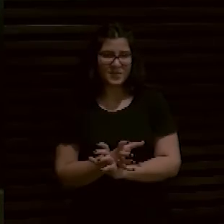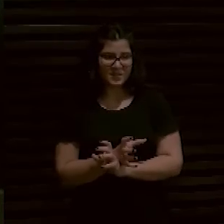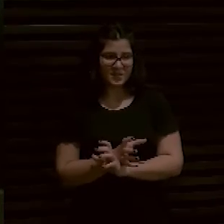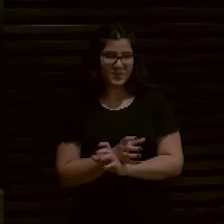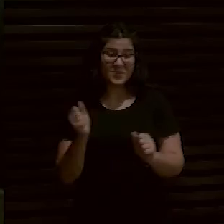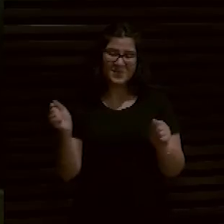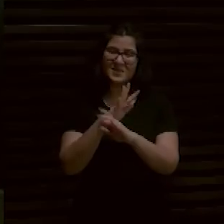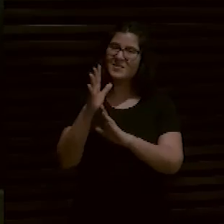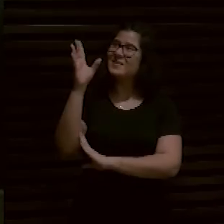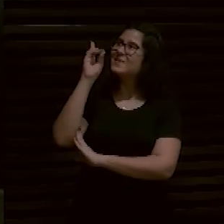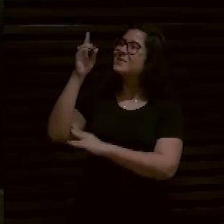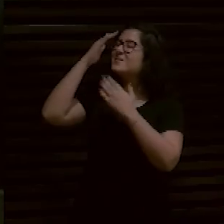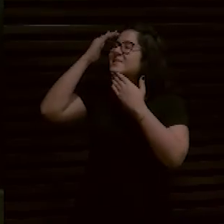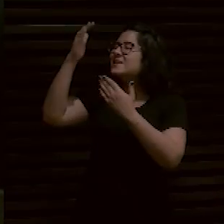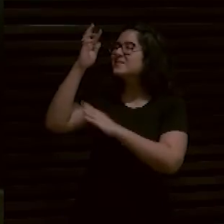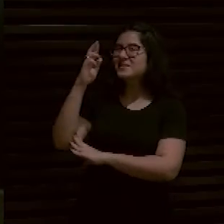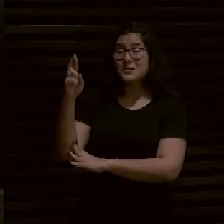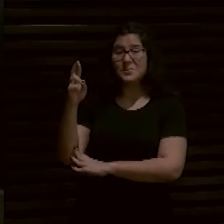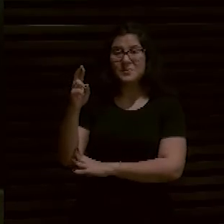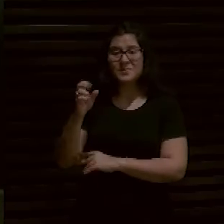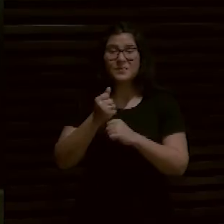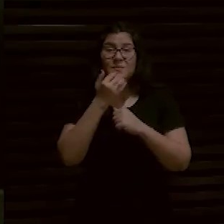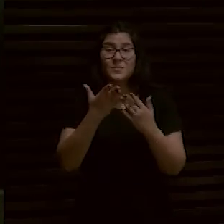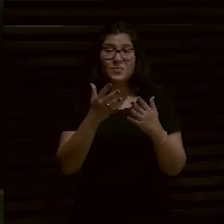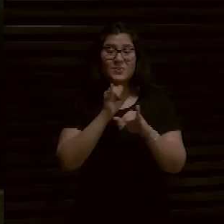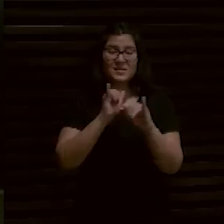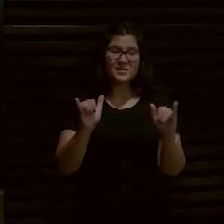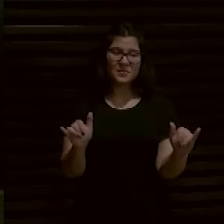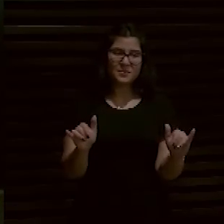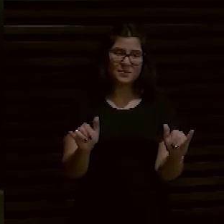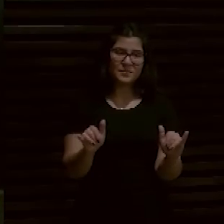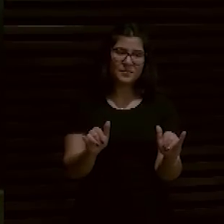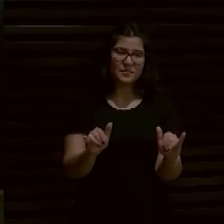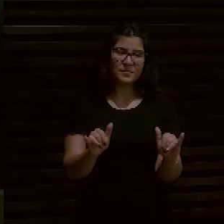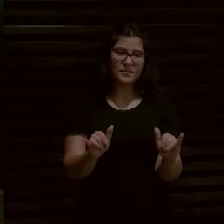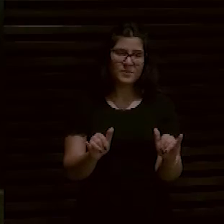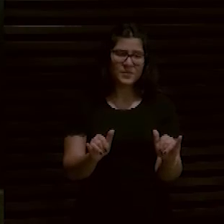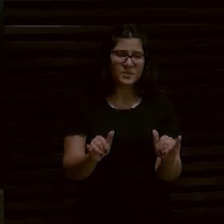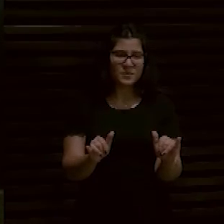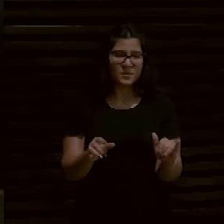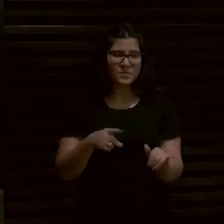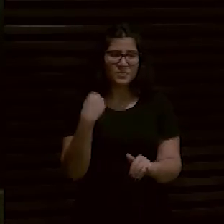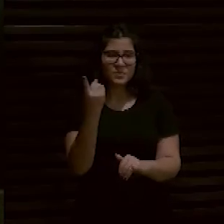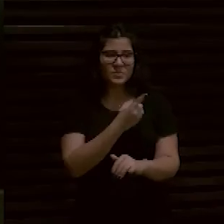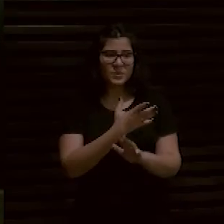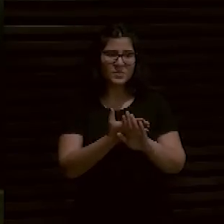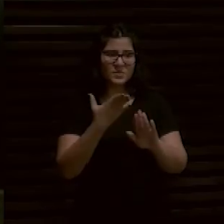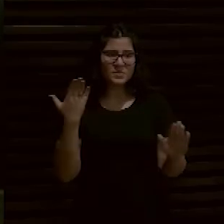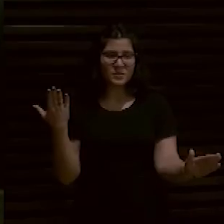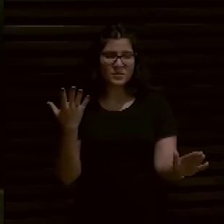Glória a Deus, obrigado, Senhor. Boas novas. O meio pelo qual somos desarraigados